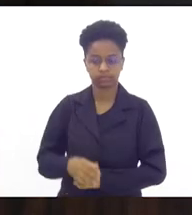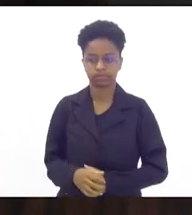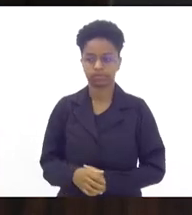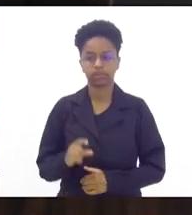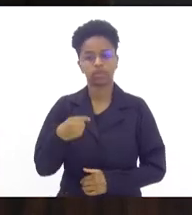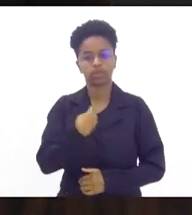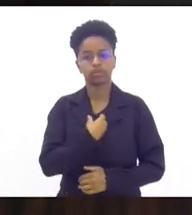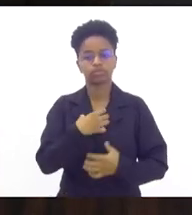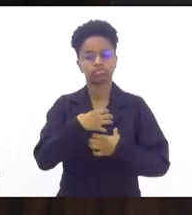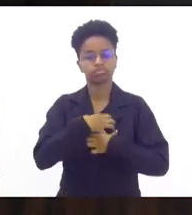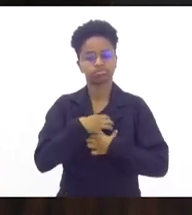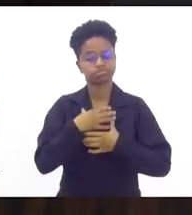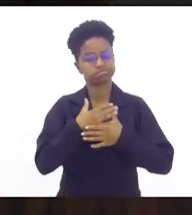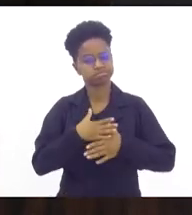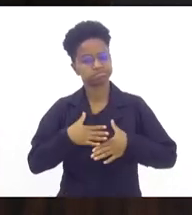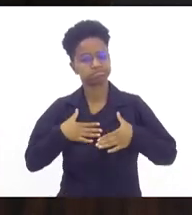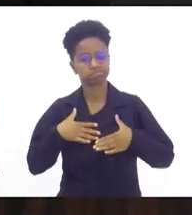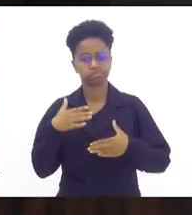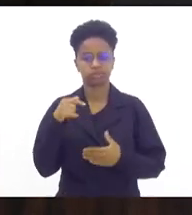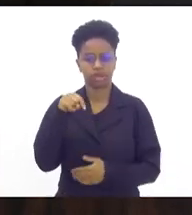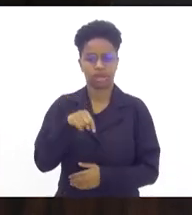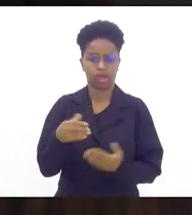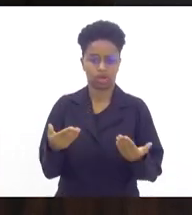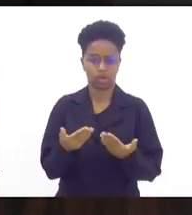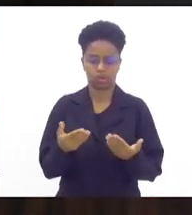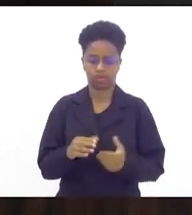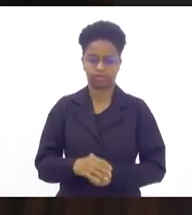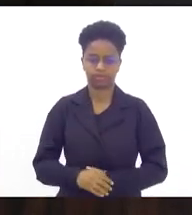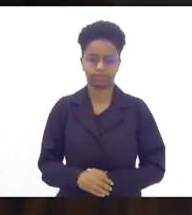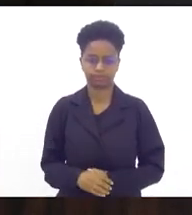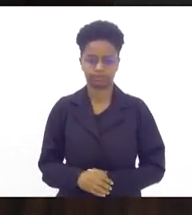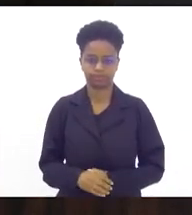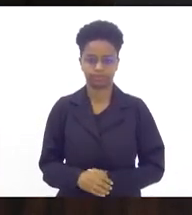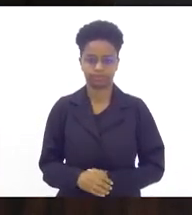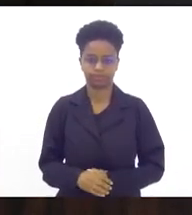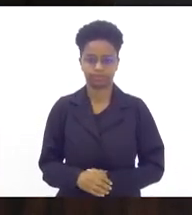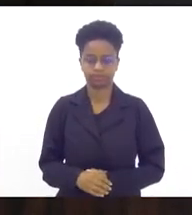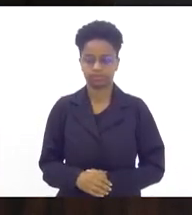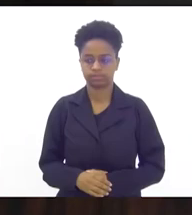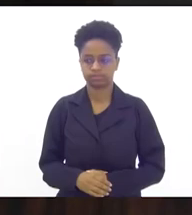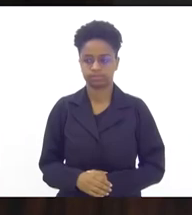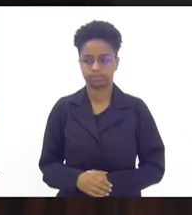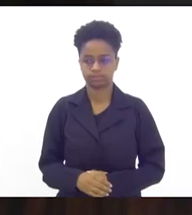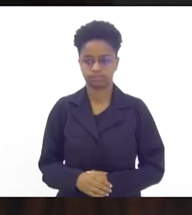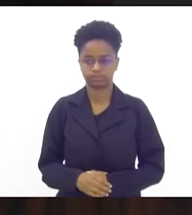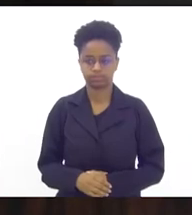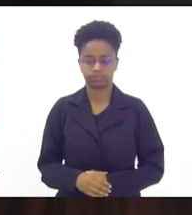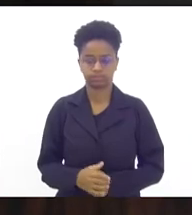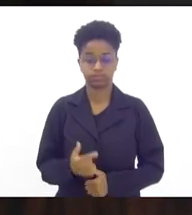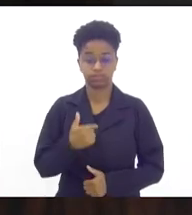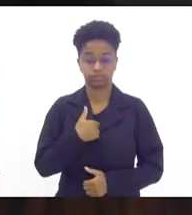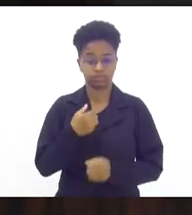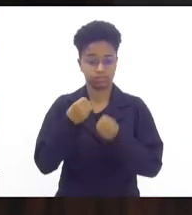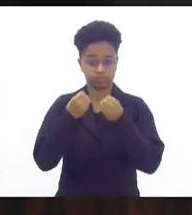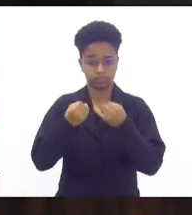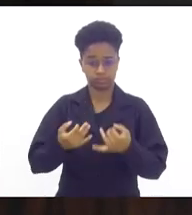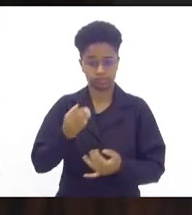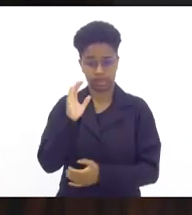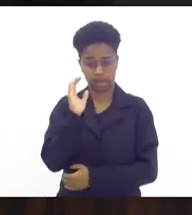nos honra nesta oportunidade Uma Breve explanação